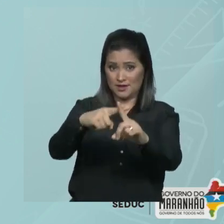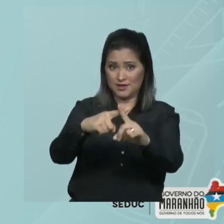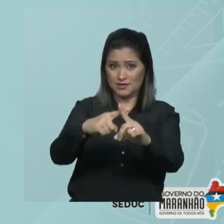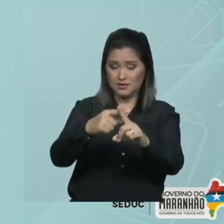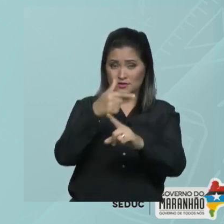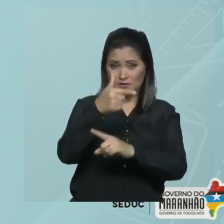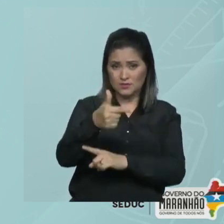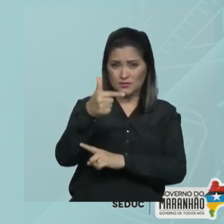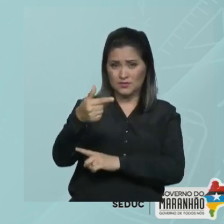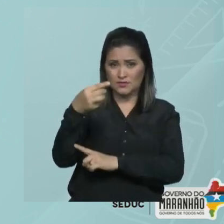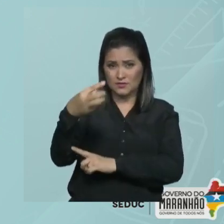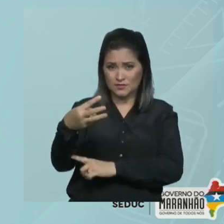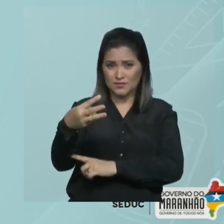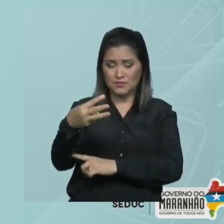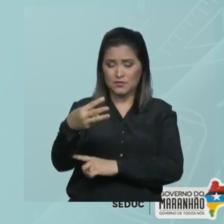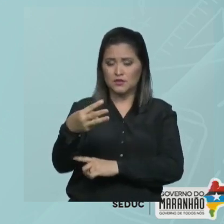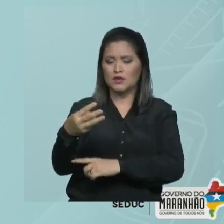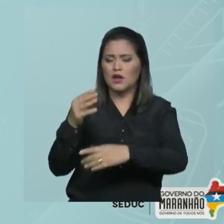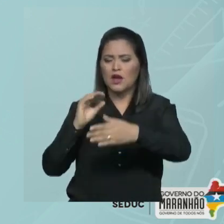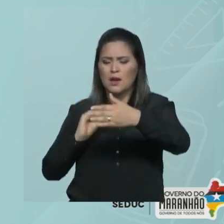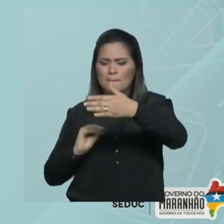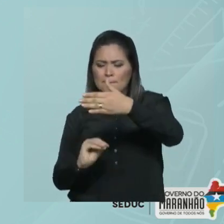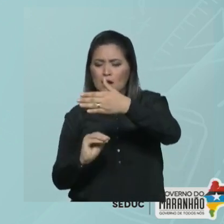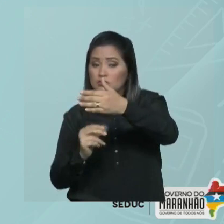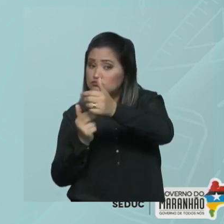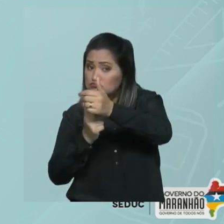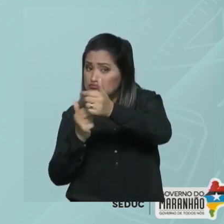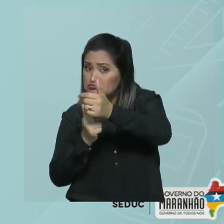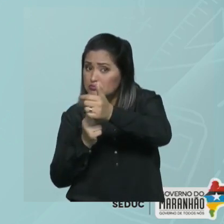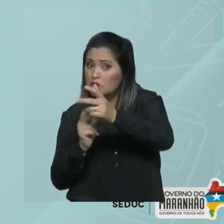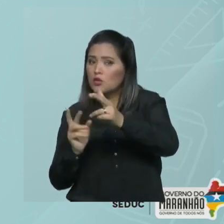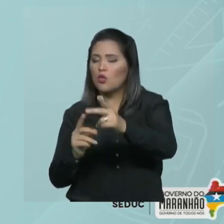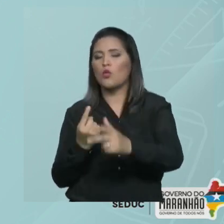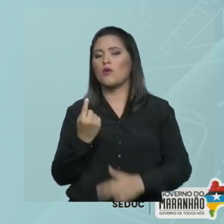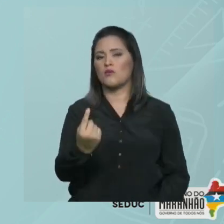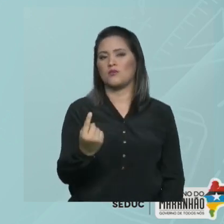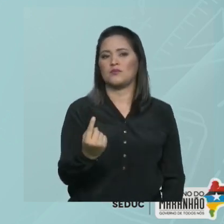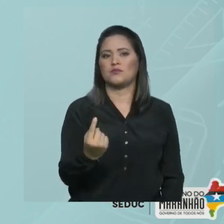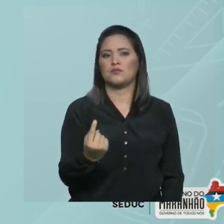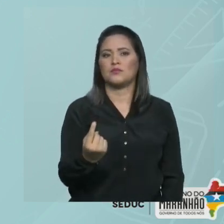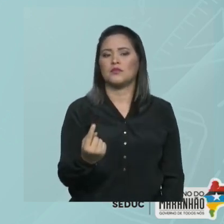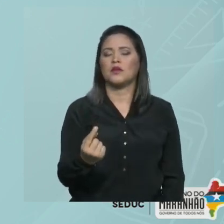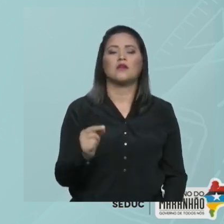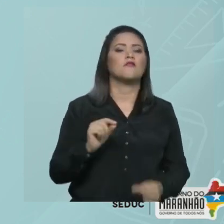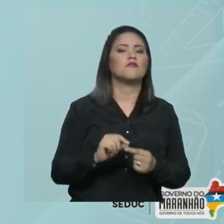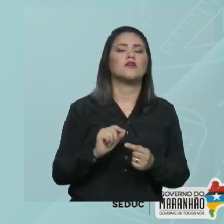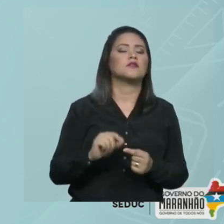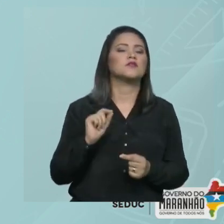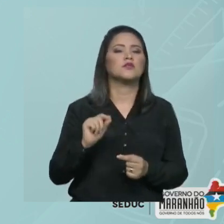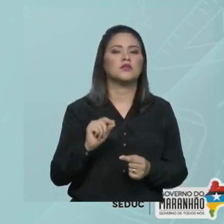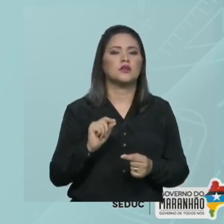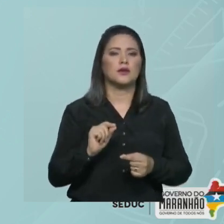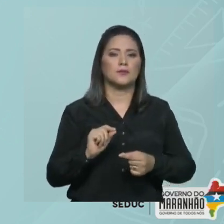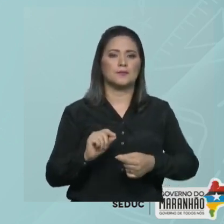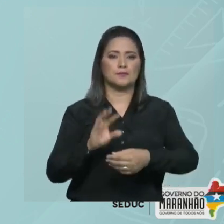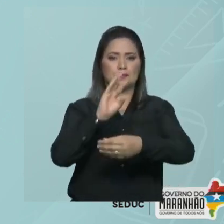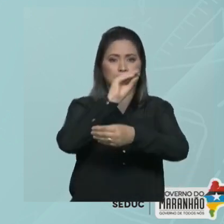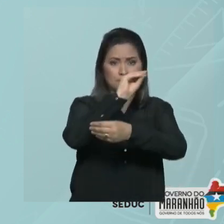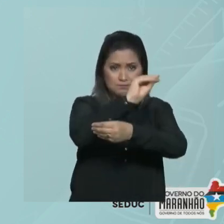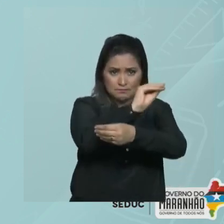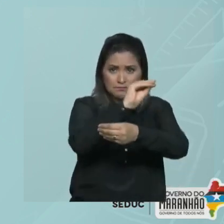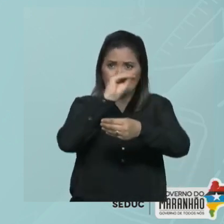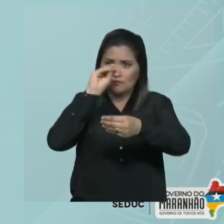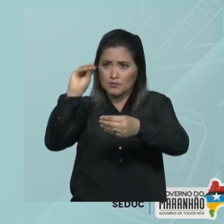223. Denominador 223 não aparece, então é igual a 1. Depois você vai fazer o quê? Multiplicar as frações.